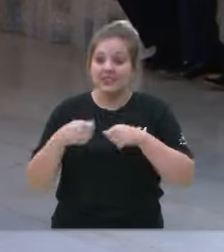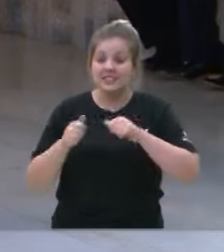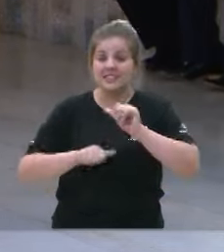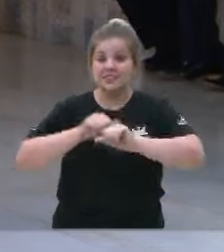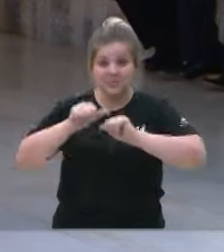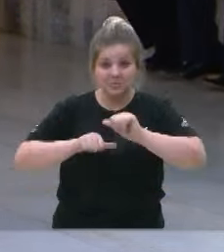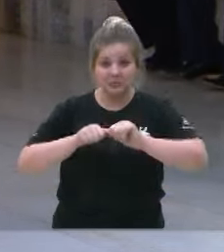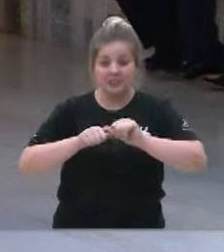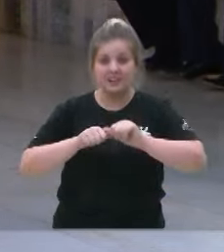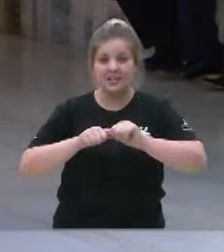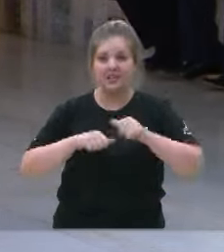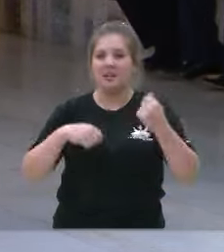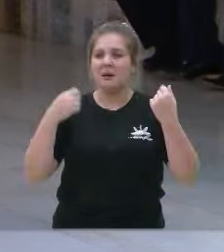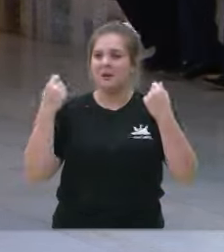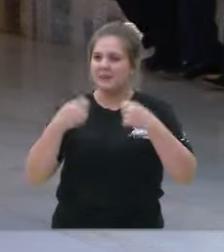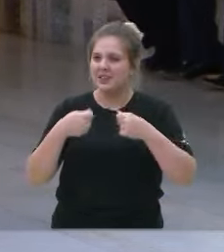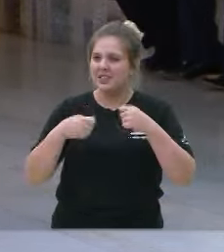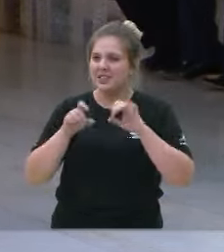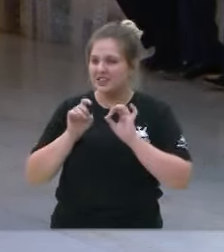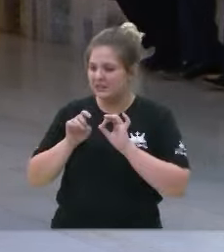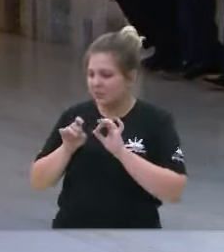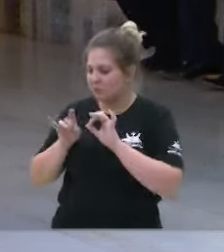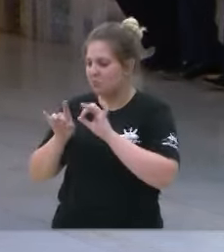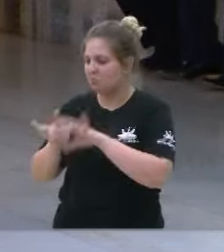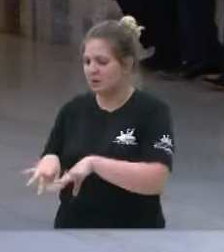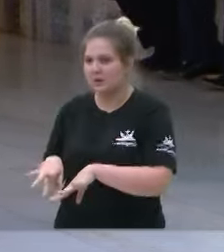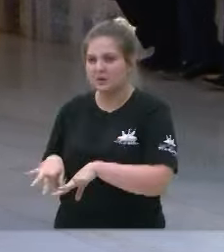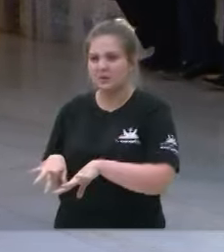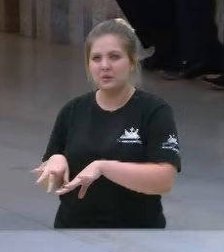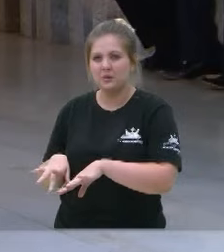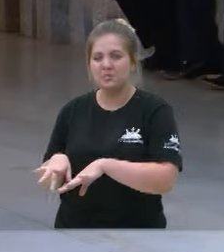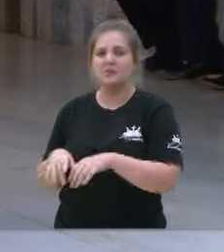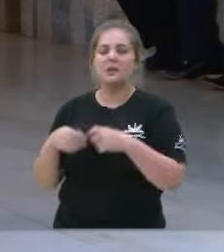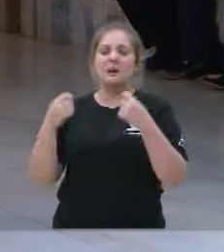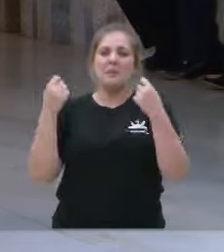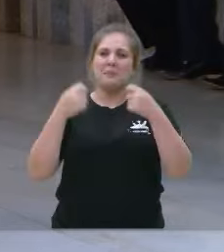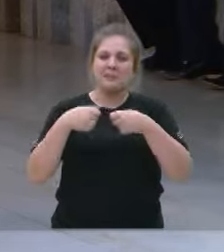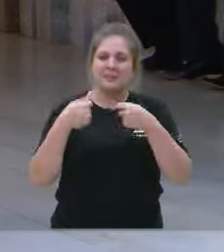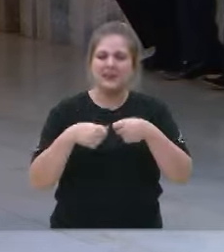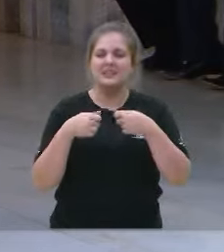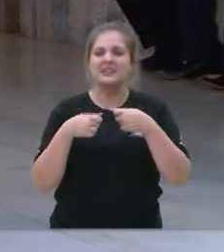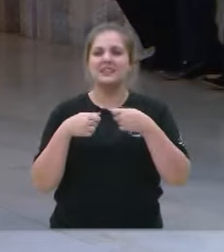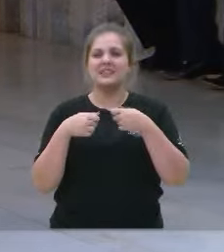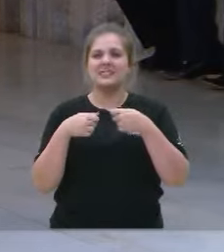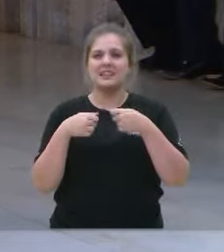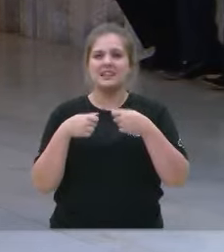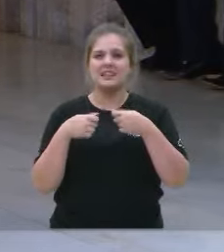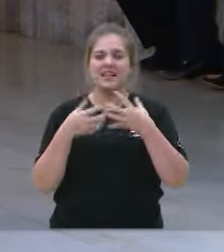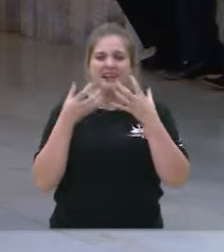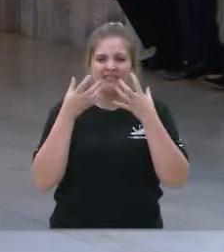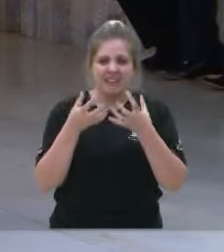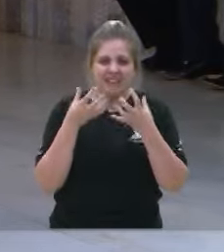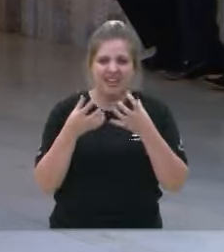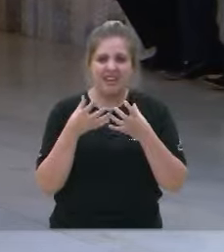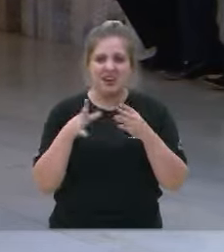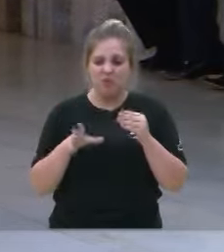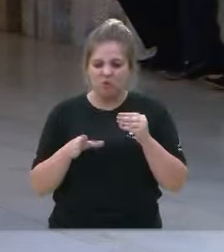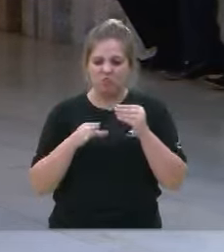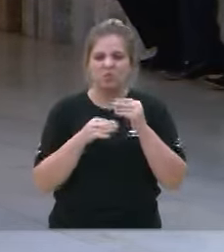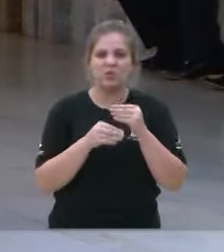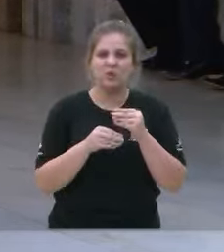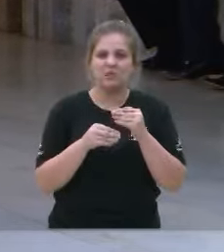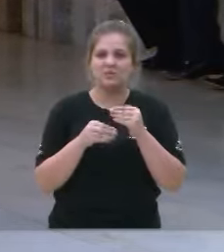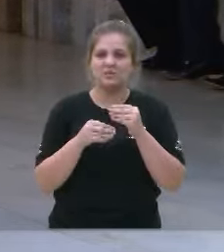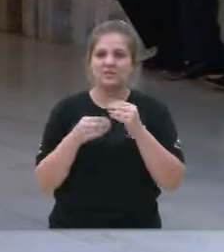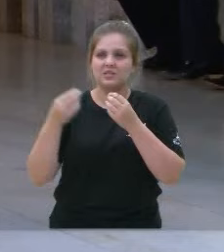é necessário uma adesão aderir totalmente aos